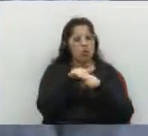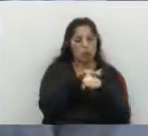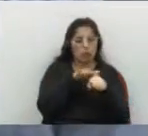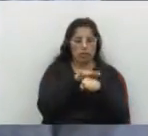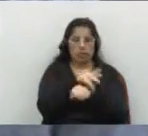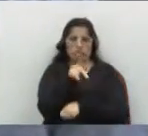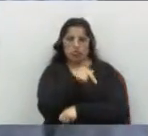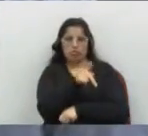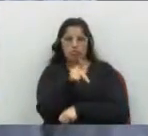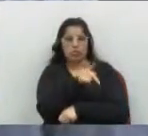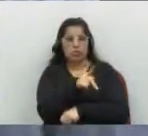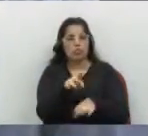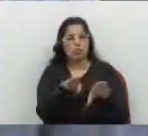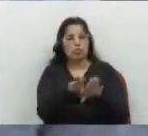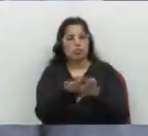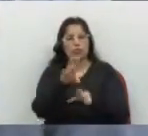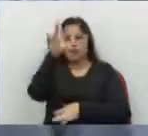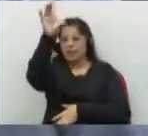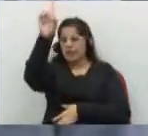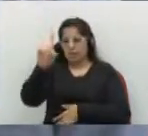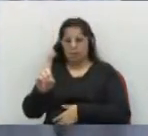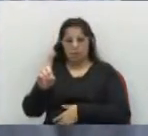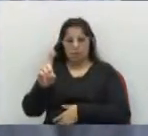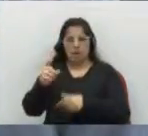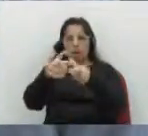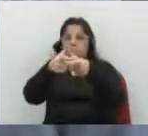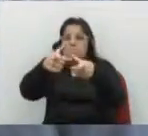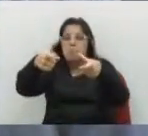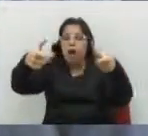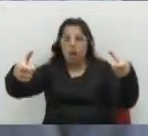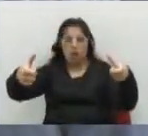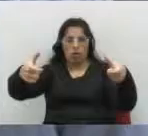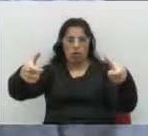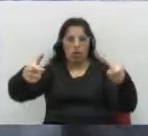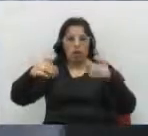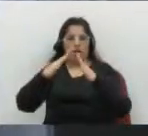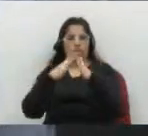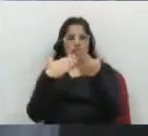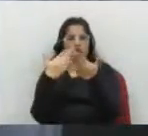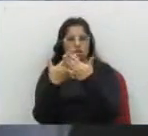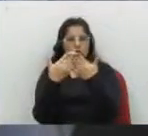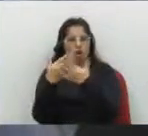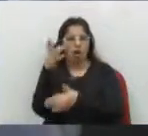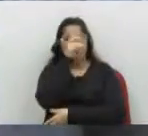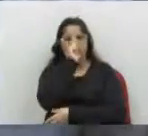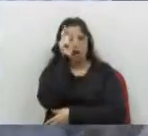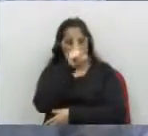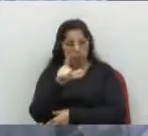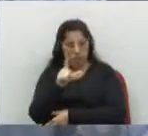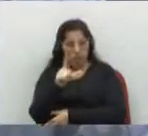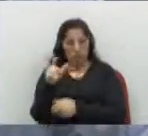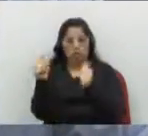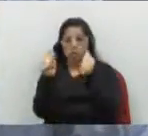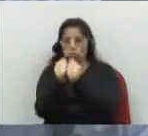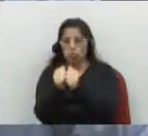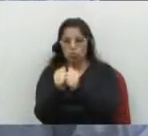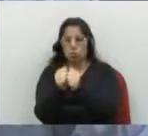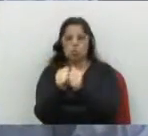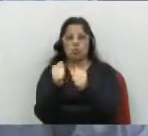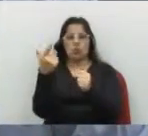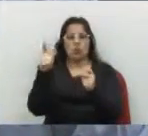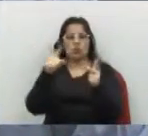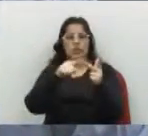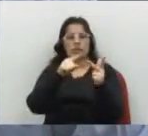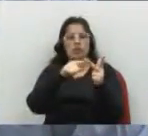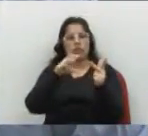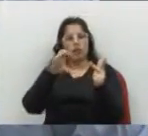a professora, com a diretora, é a maior escola de Limeira, juntamente com a creche do Antônio Simonetti, são as 2 maiores escolas